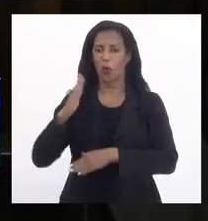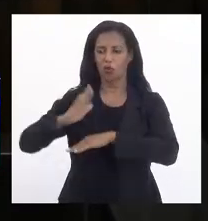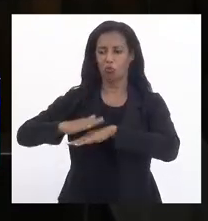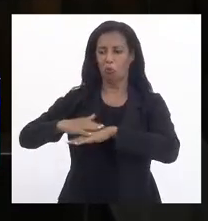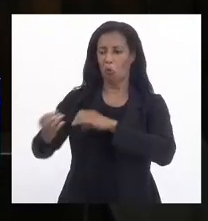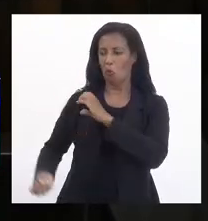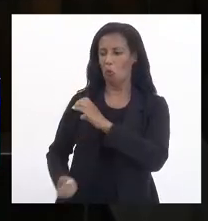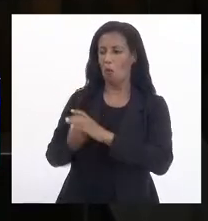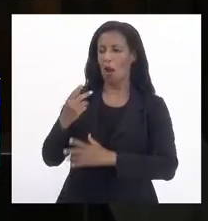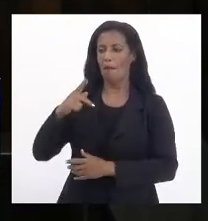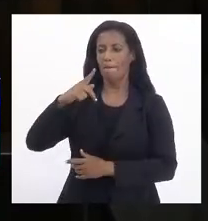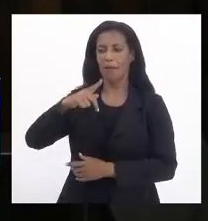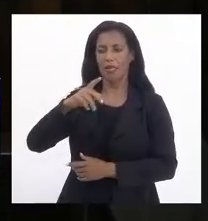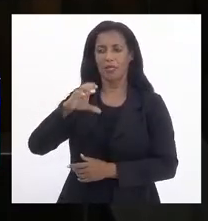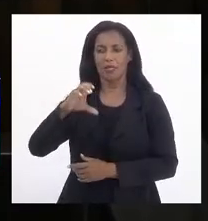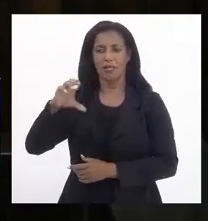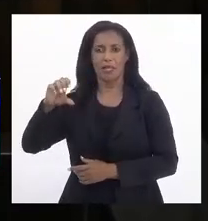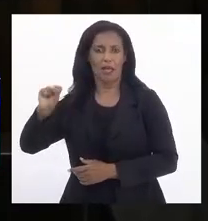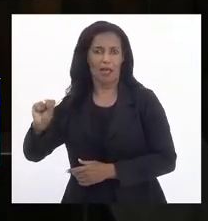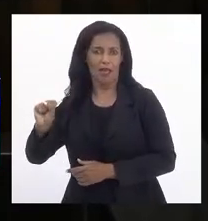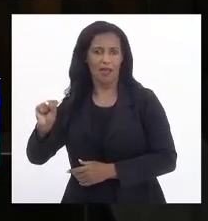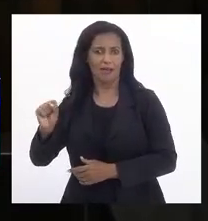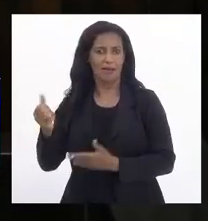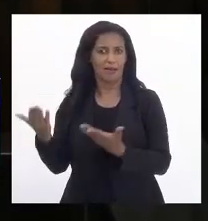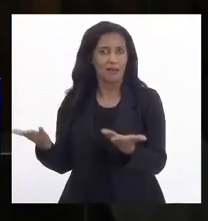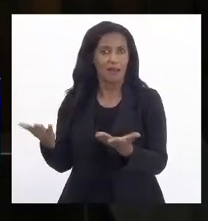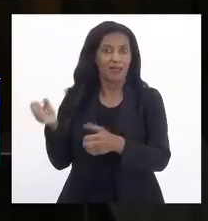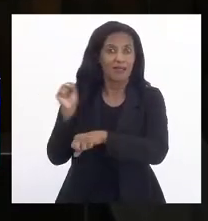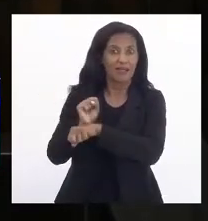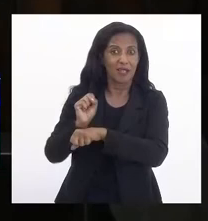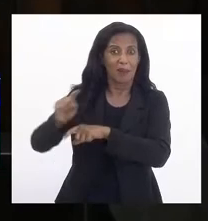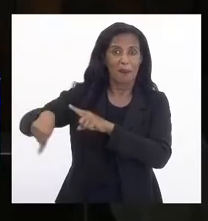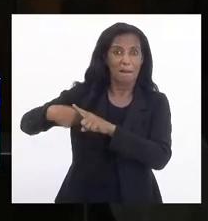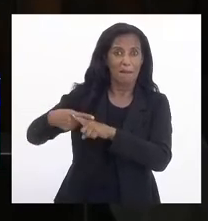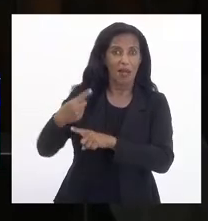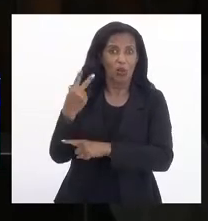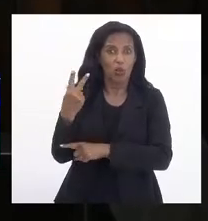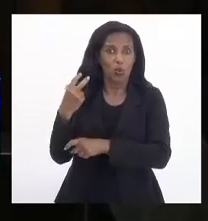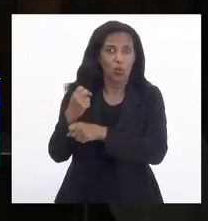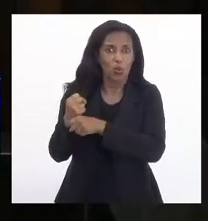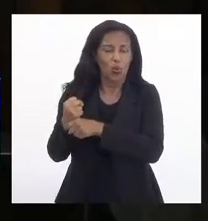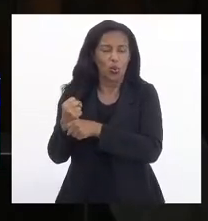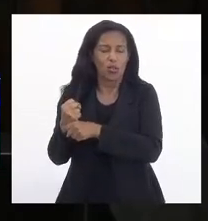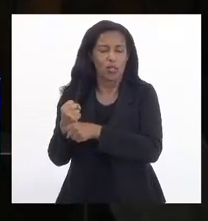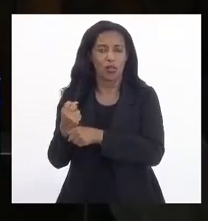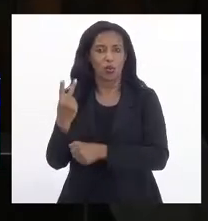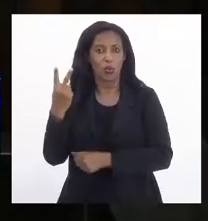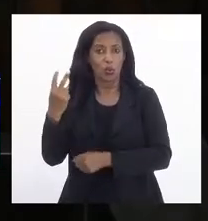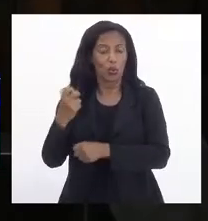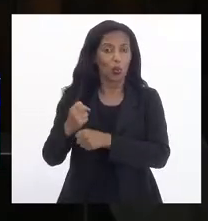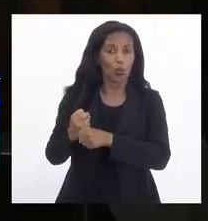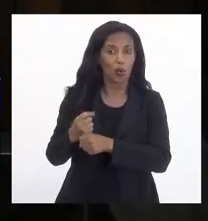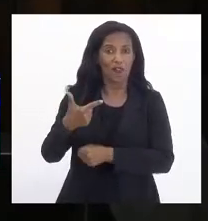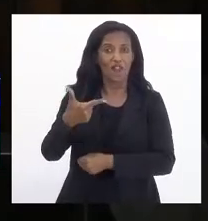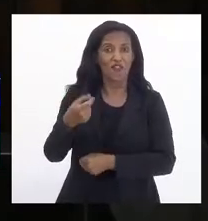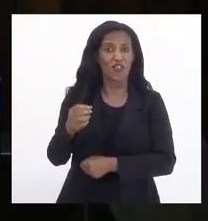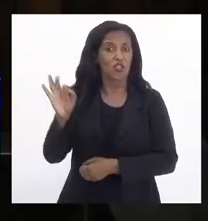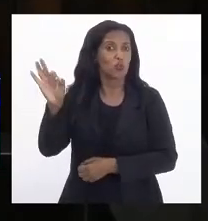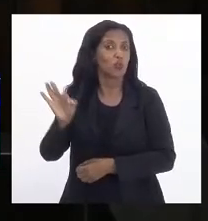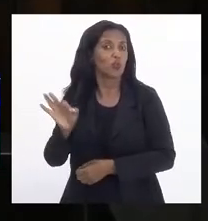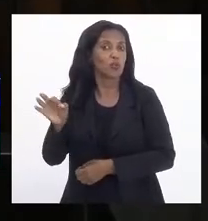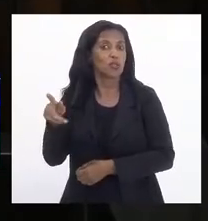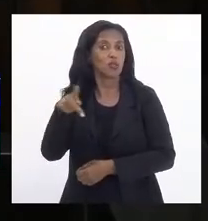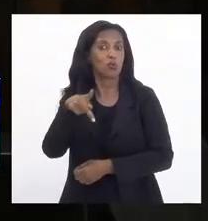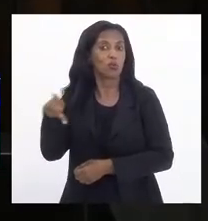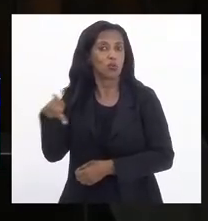própria um PCCS. E agora, com o regime de recuperação fiscal, tem que esperar mais 2 anos. Nos últimos 2 anos, 20% dos professores